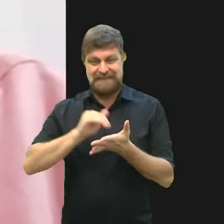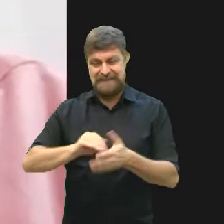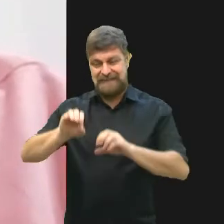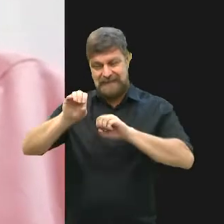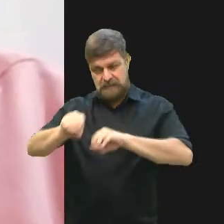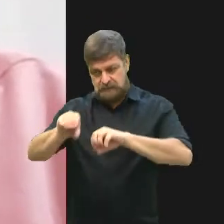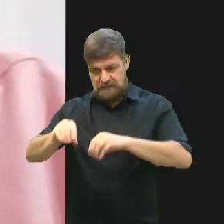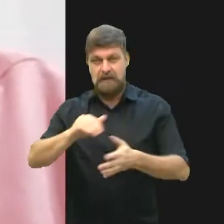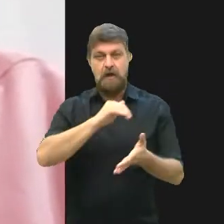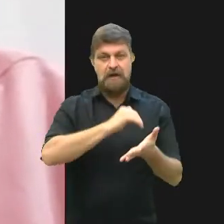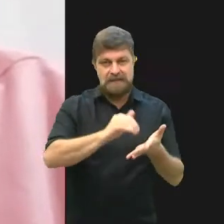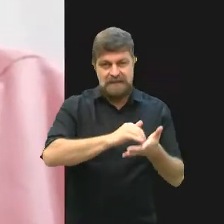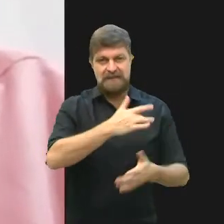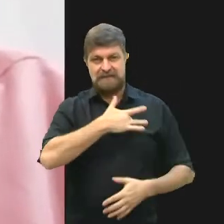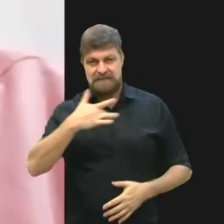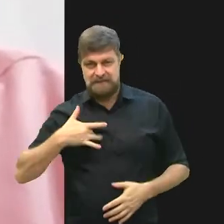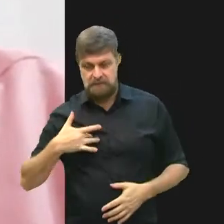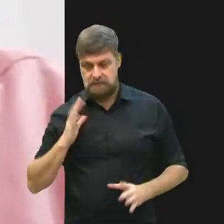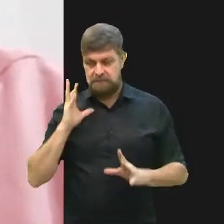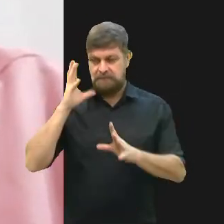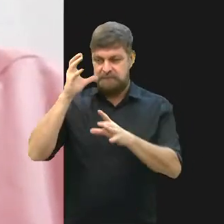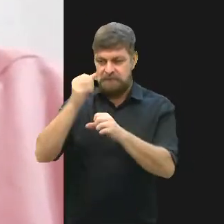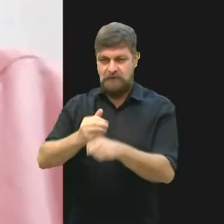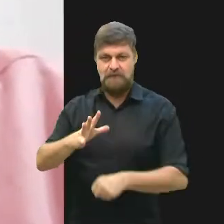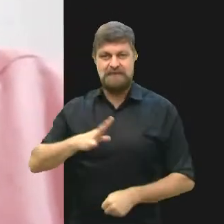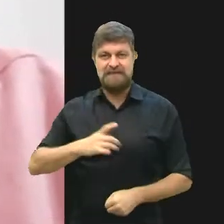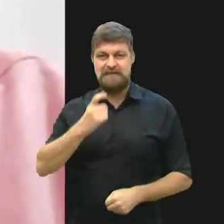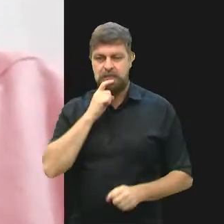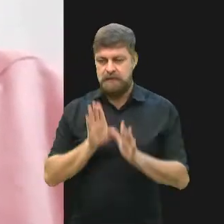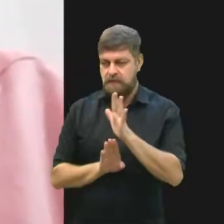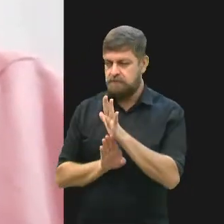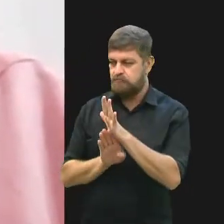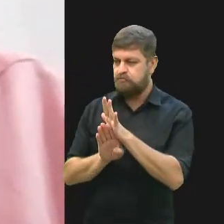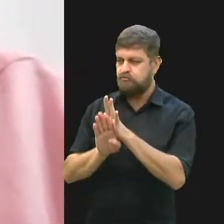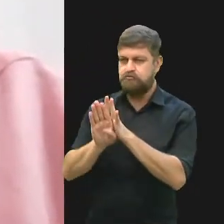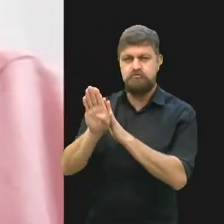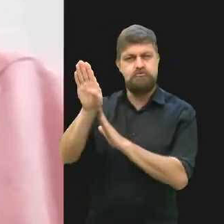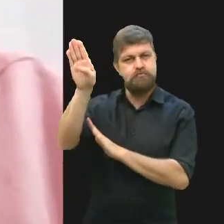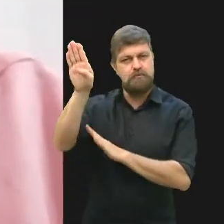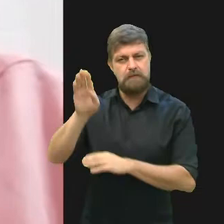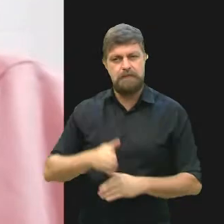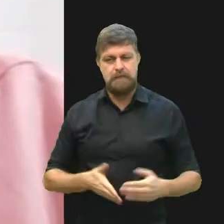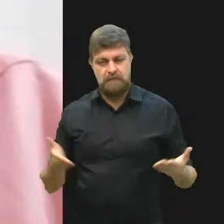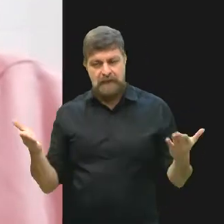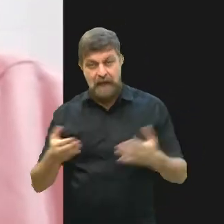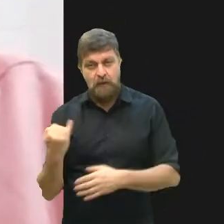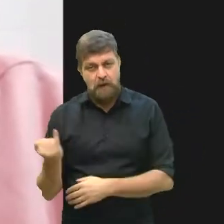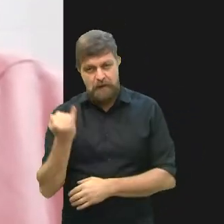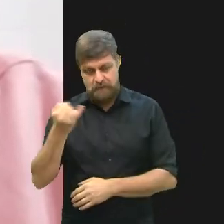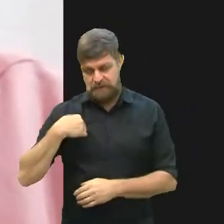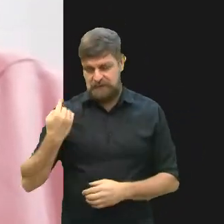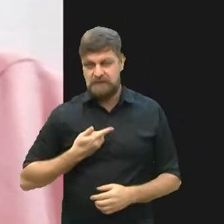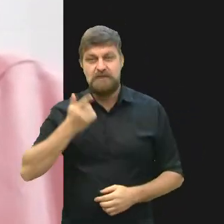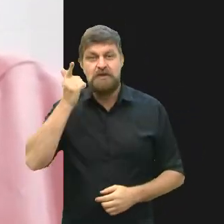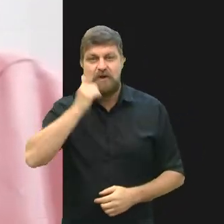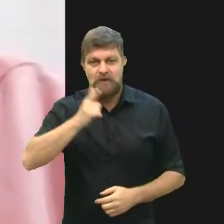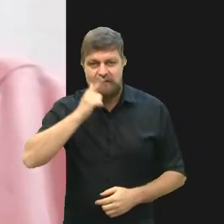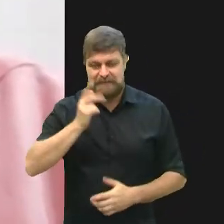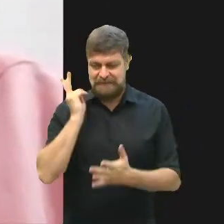Saúde, fazem com que Campinas tenha avançado no ranking. O importante agora é que a gente tem uma possibilidade